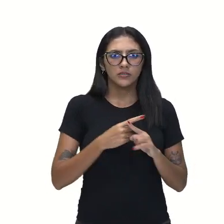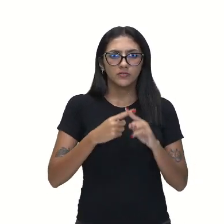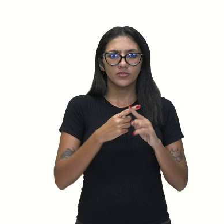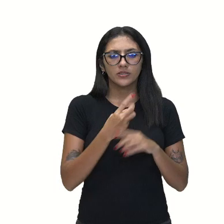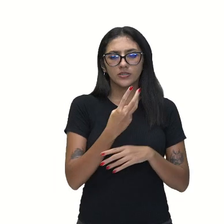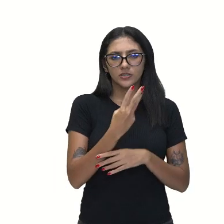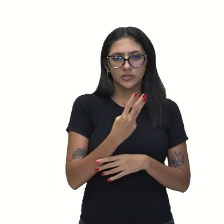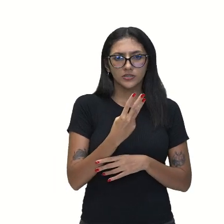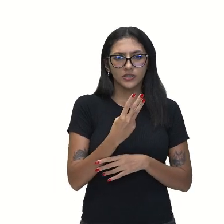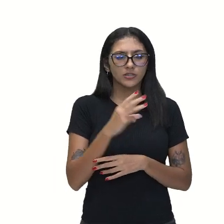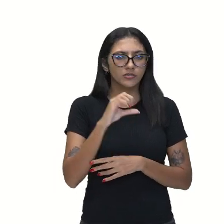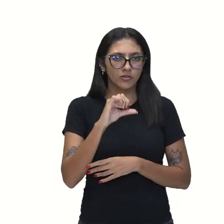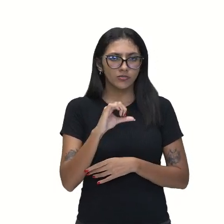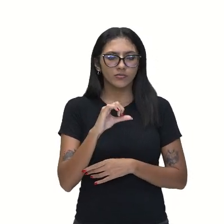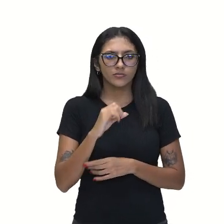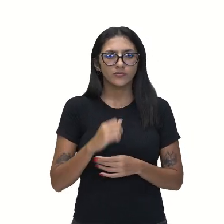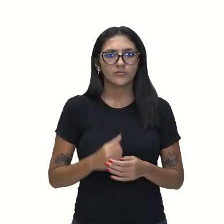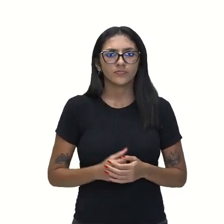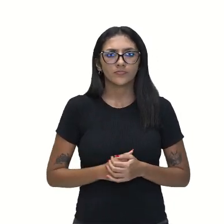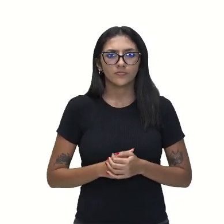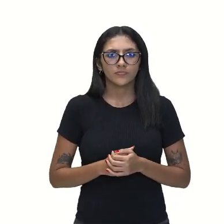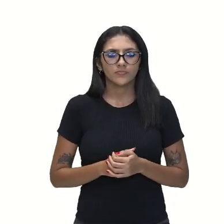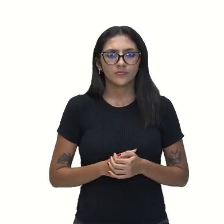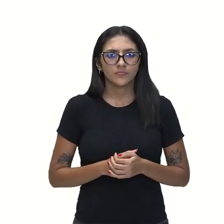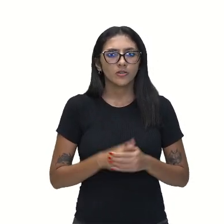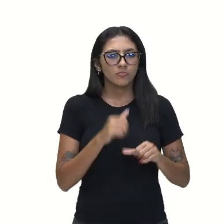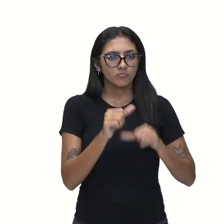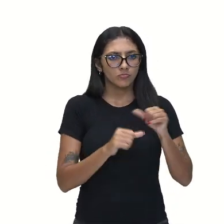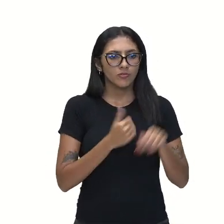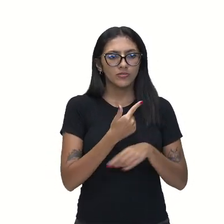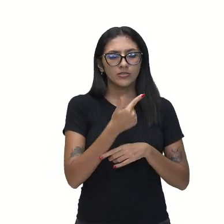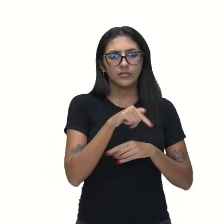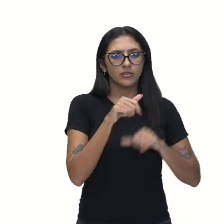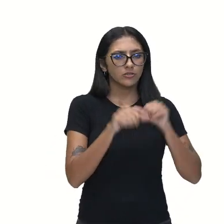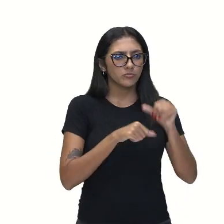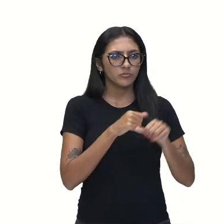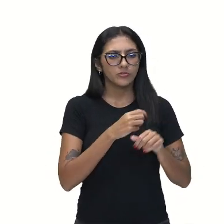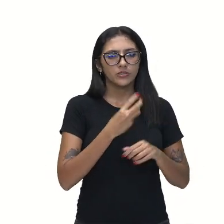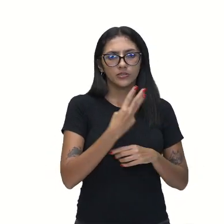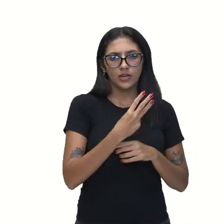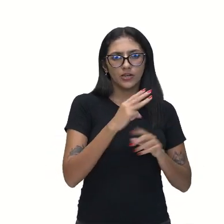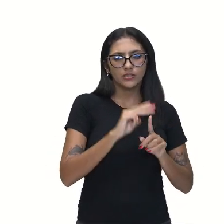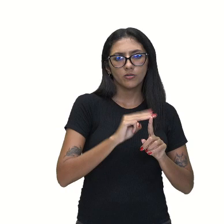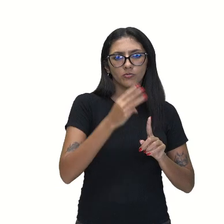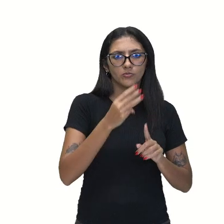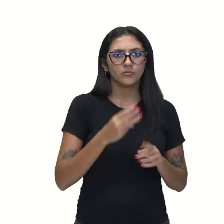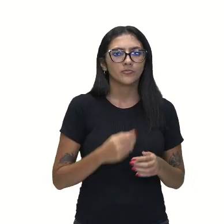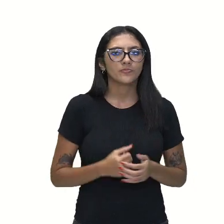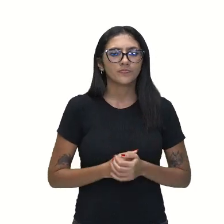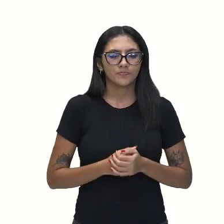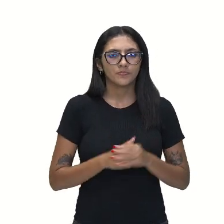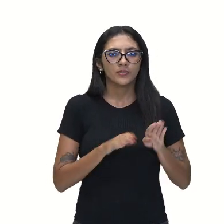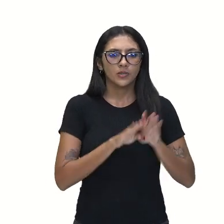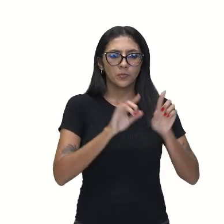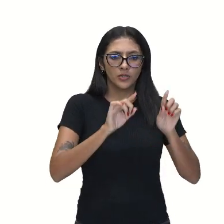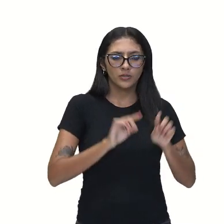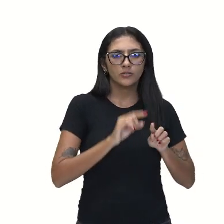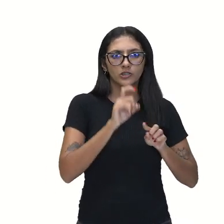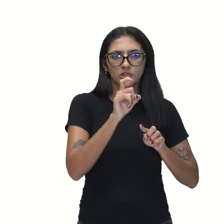9, 27. Então, no lugar do 27, eu vou escrever 3 elevado ao cubo. Isso aqui é elevado a x sobre